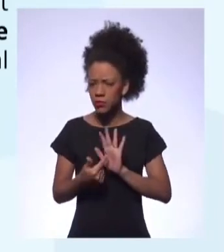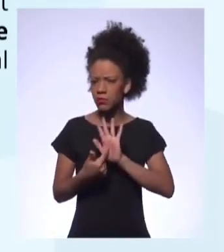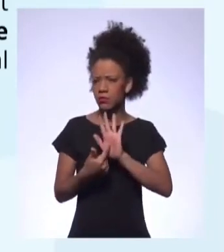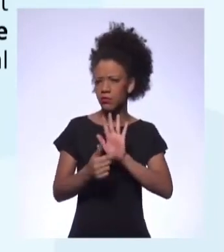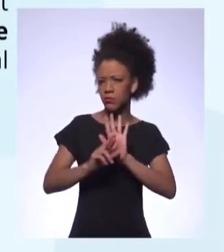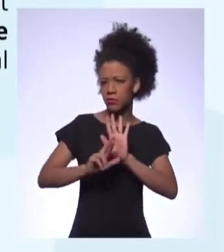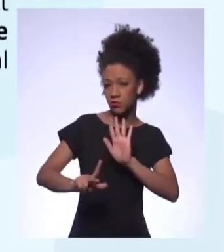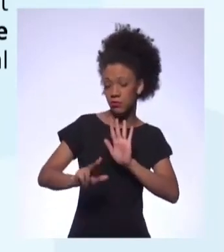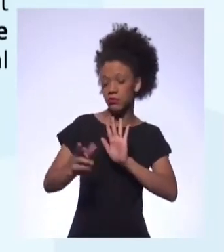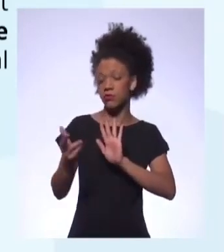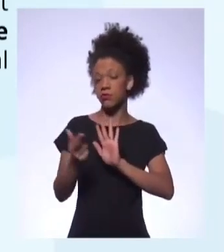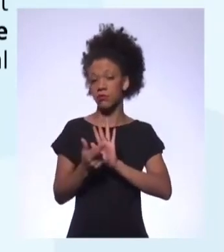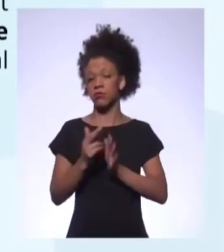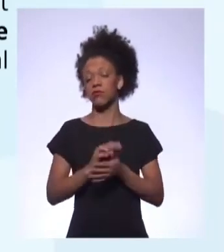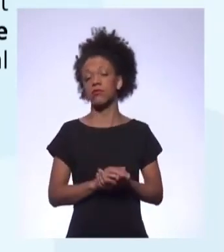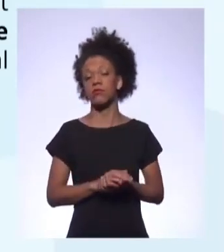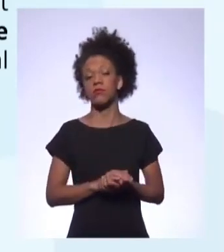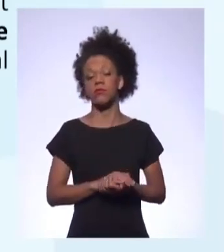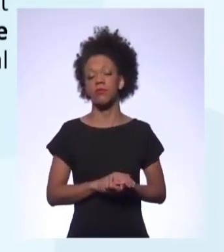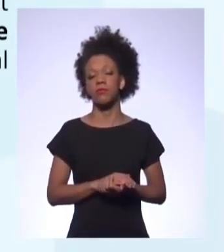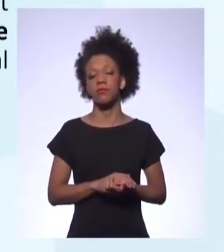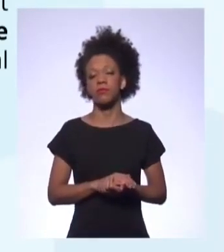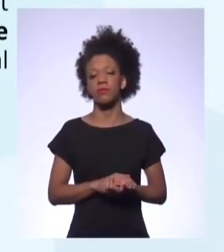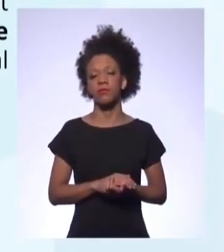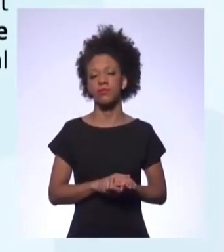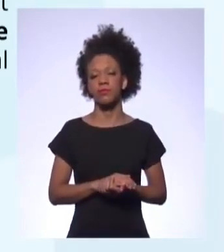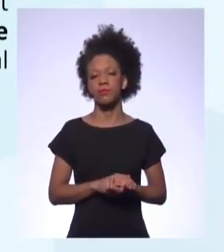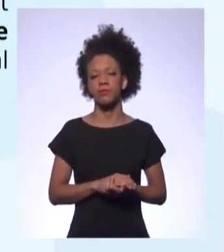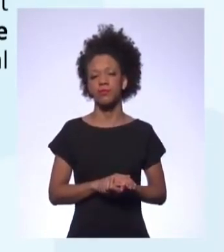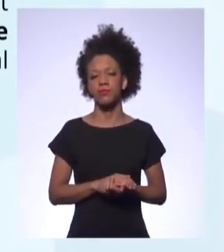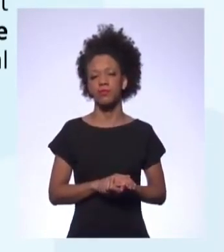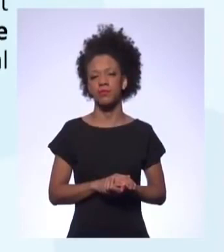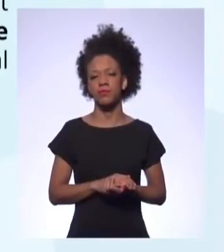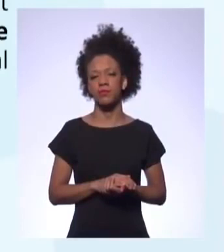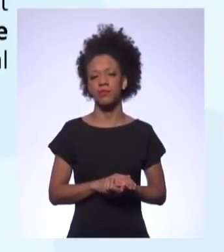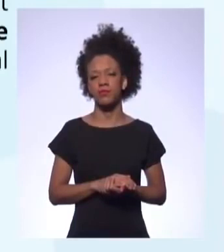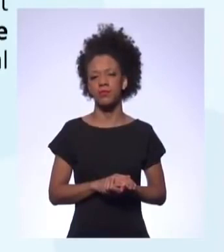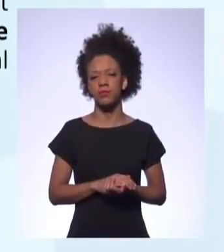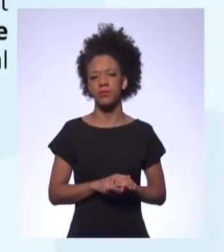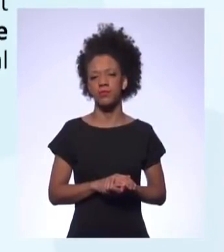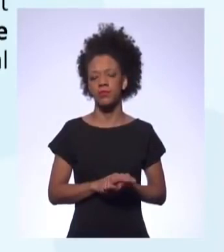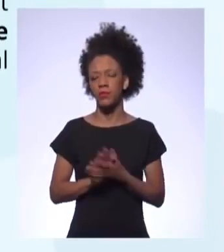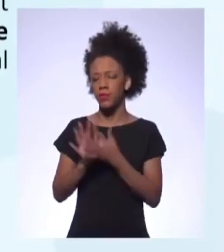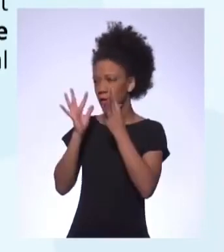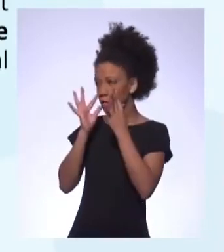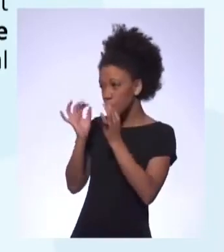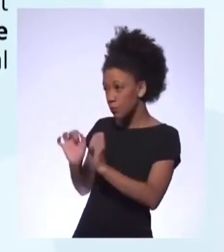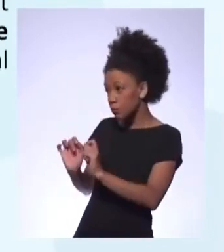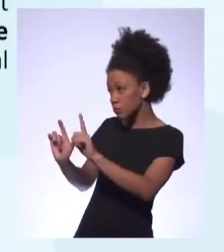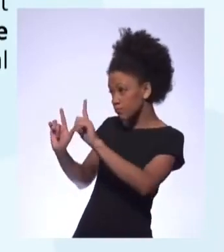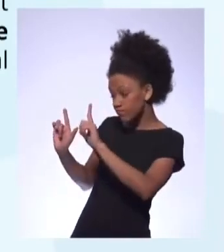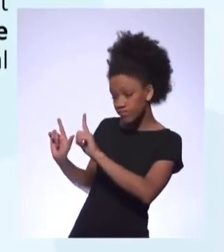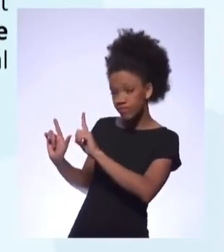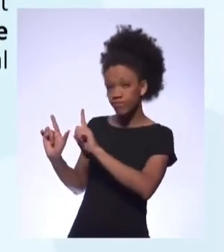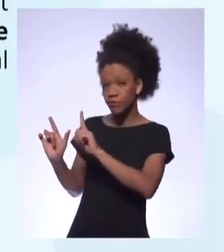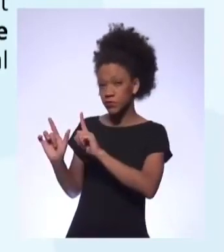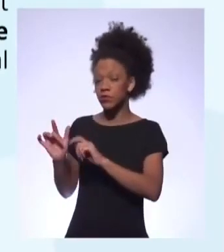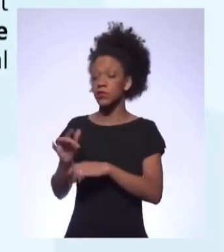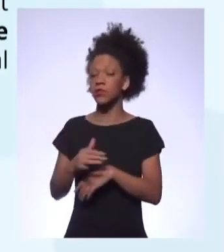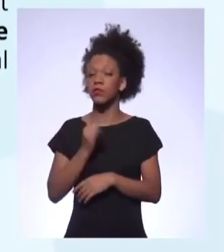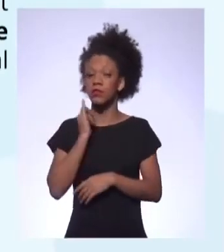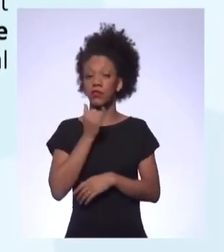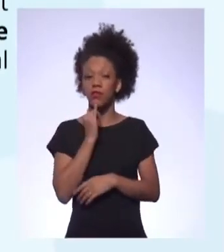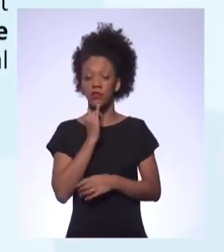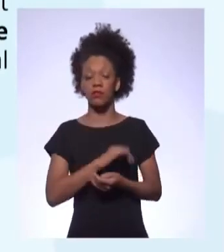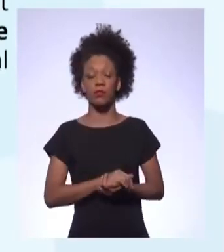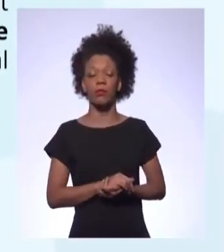diferente resposta? Pay attention to this testimonial Preste atenção nesse testemunho and